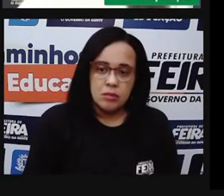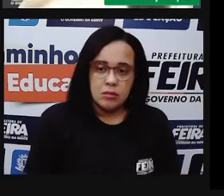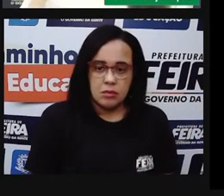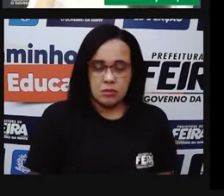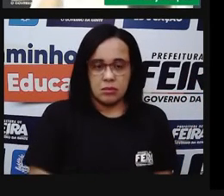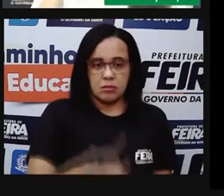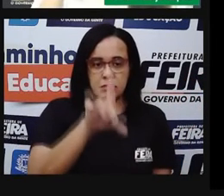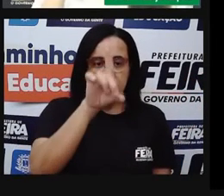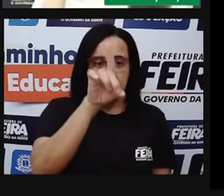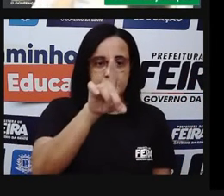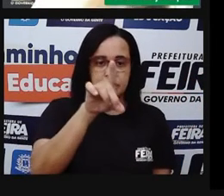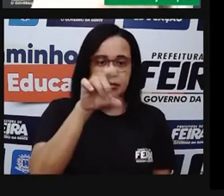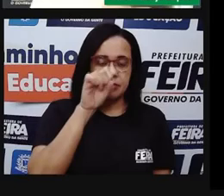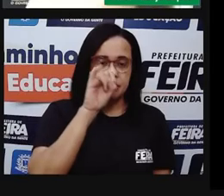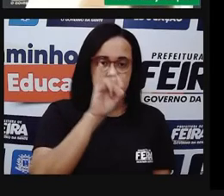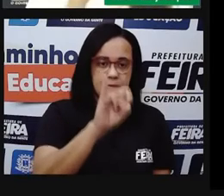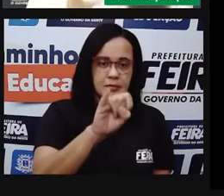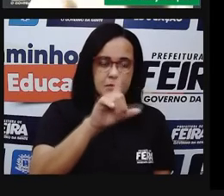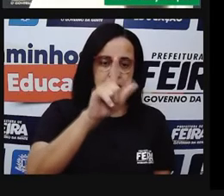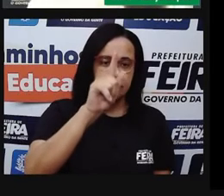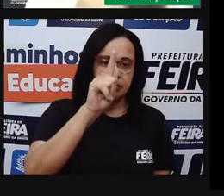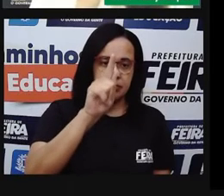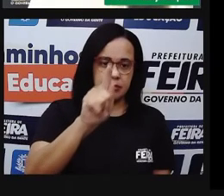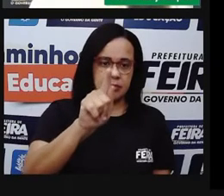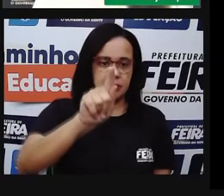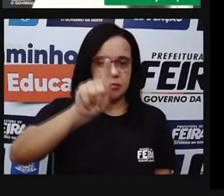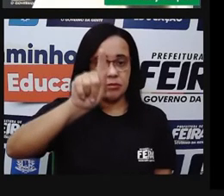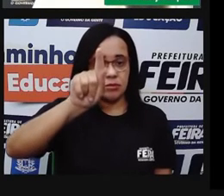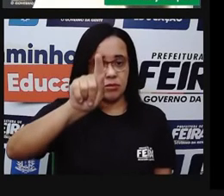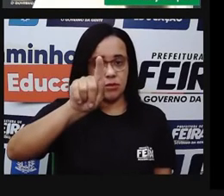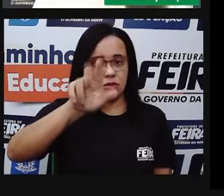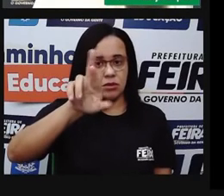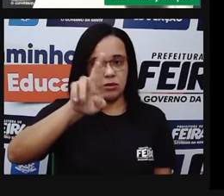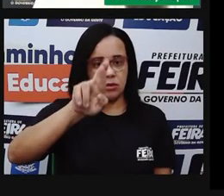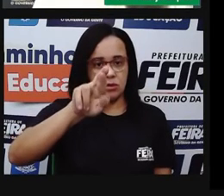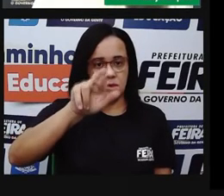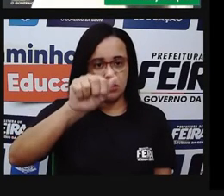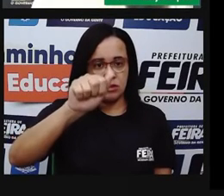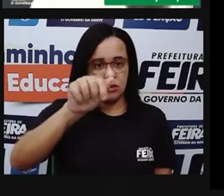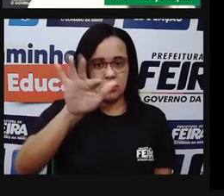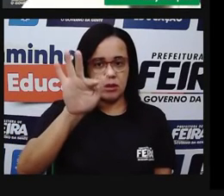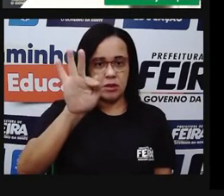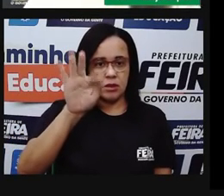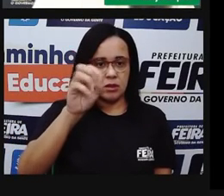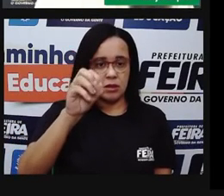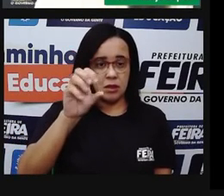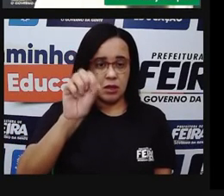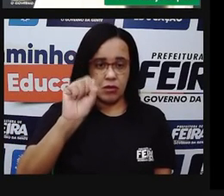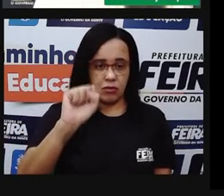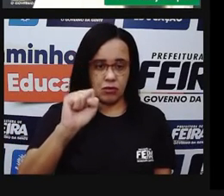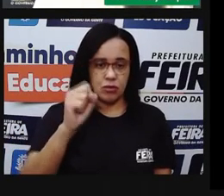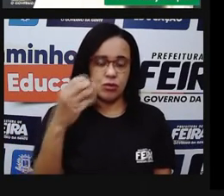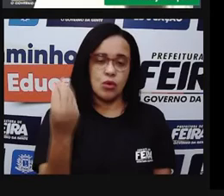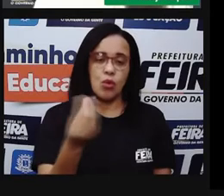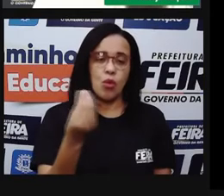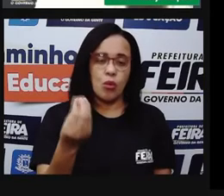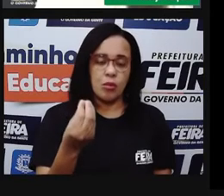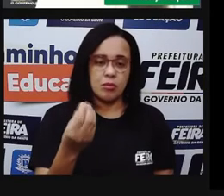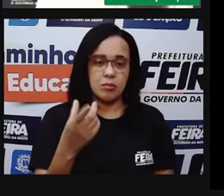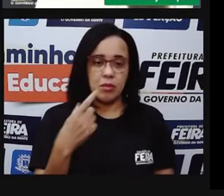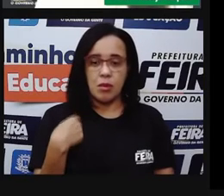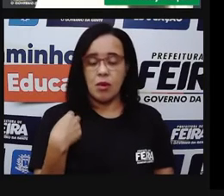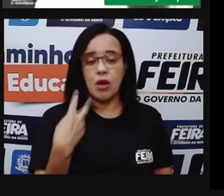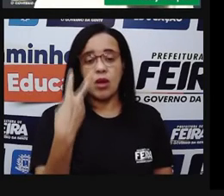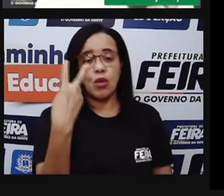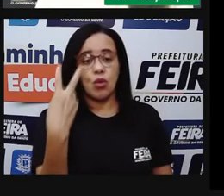Dígrafos é dígrafo é quando duas letras elas emitem um único som,